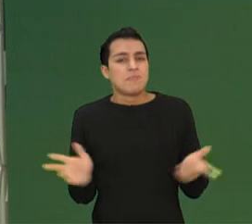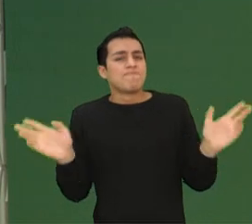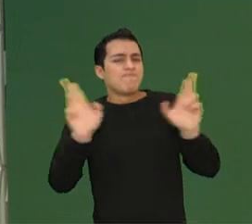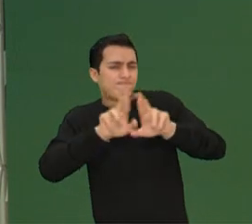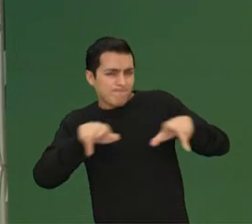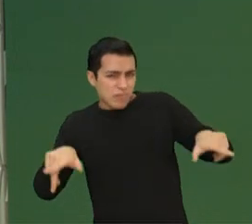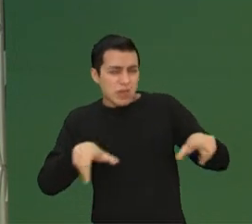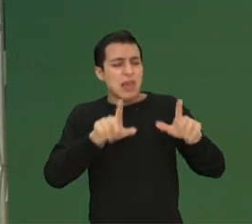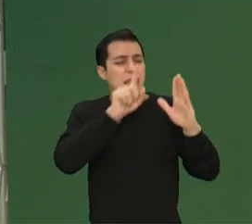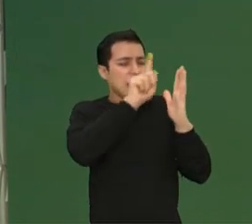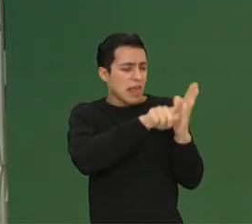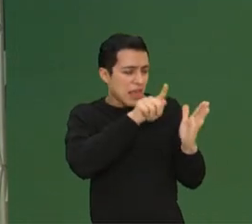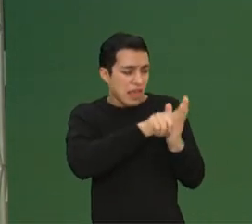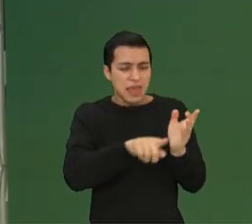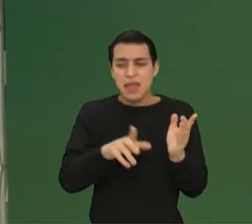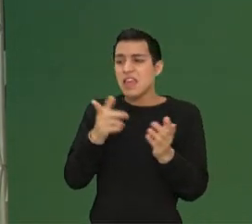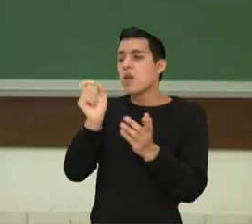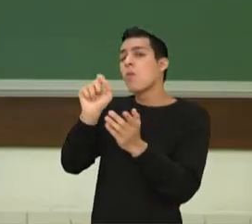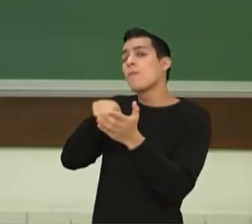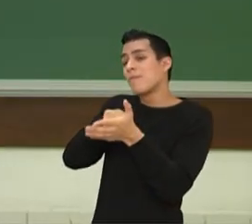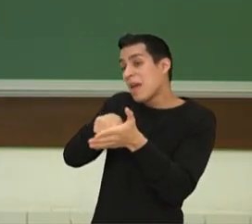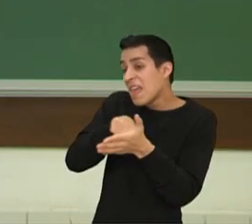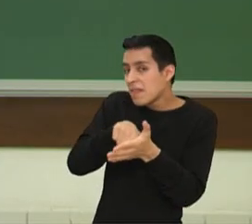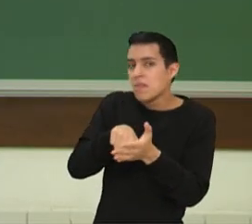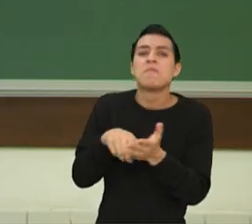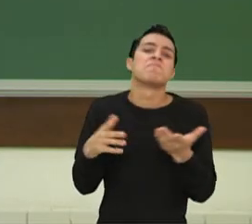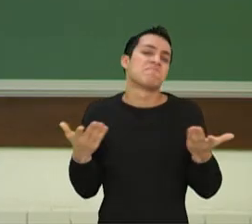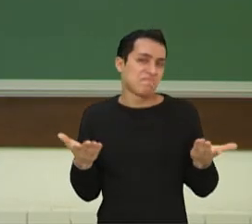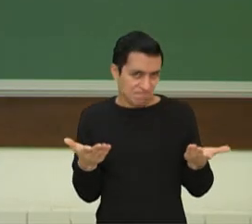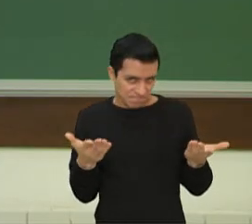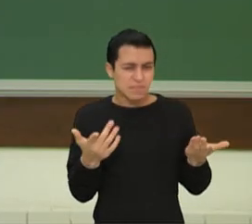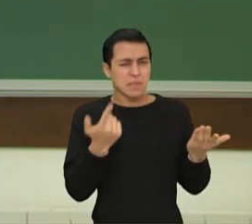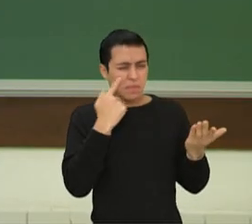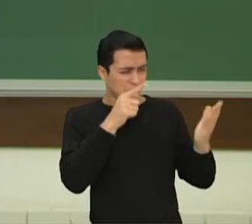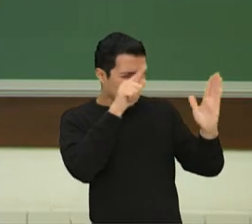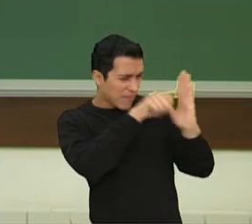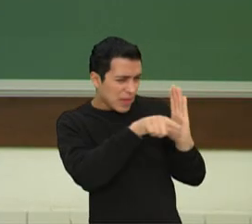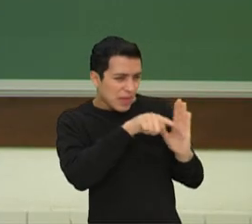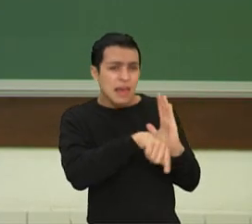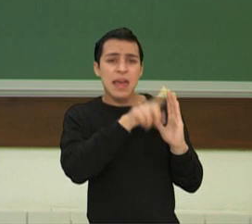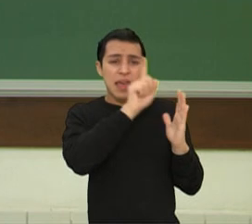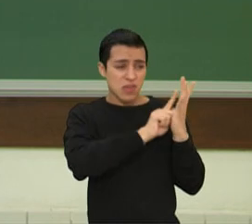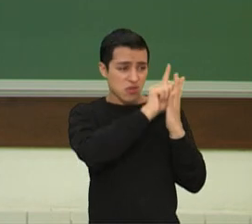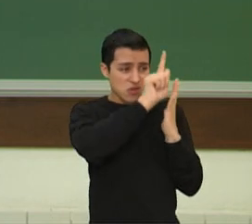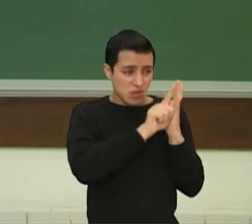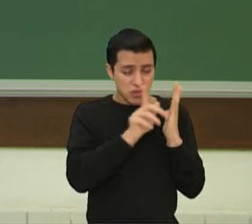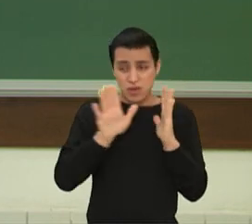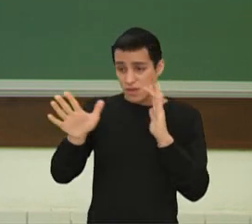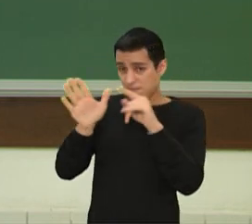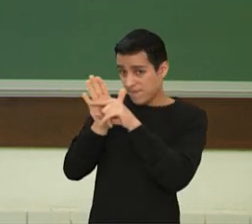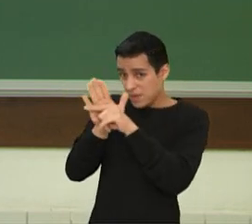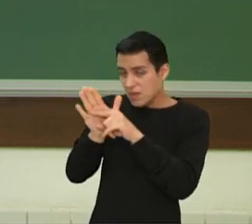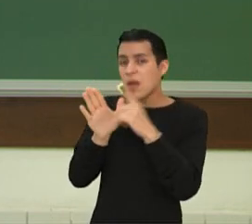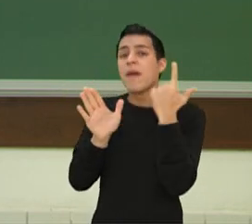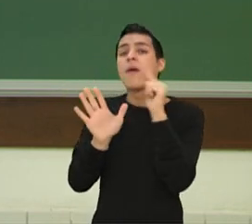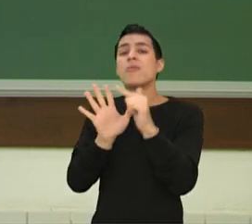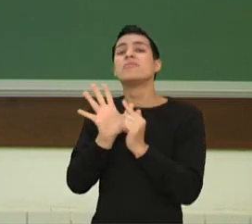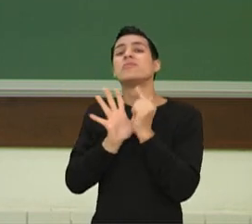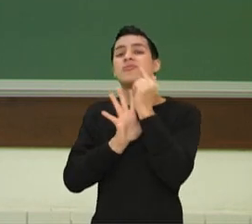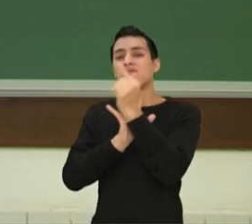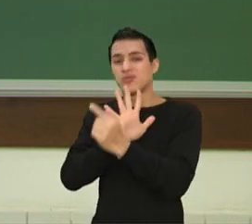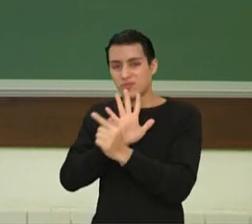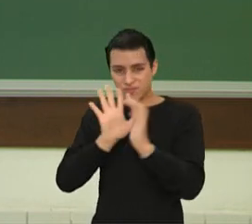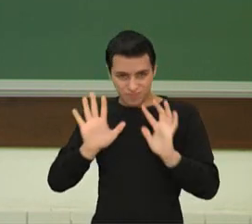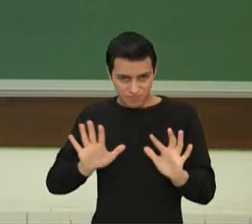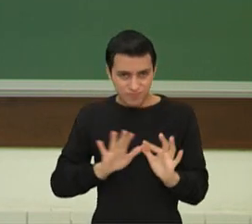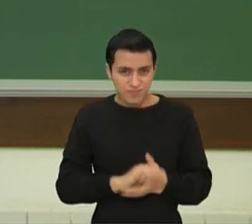Diferença de enquete e pesquisa. Sim, enquete é um gênero, pesquisa é outra. É